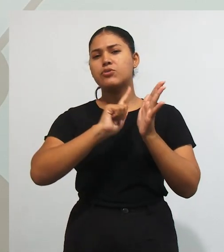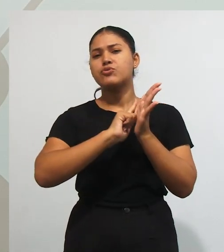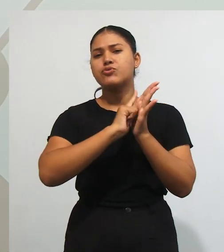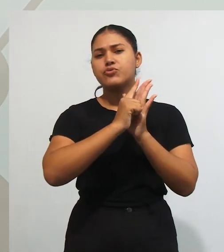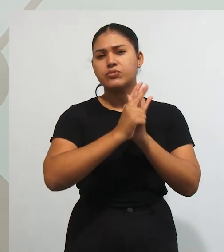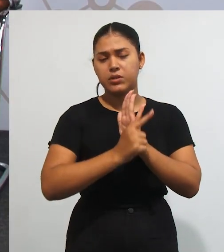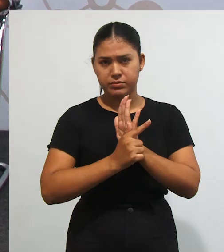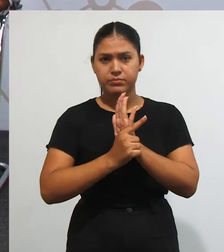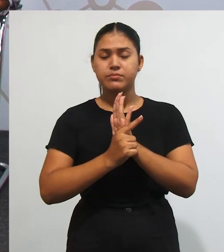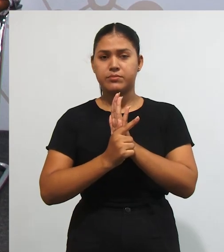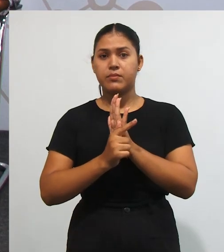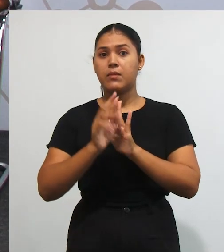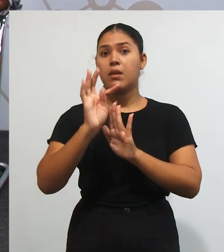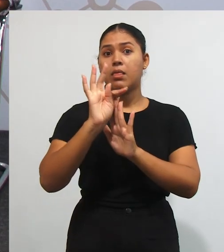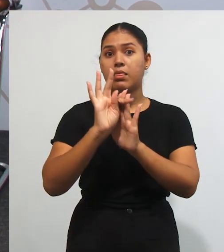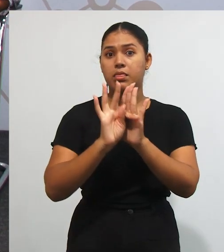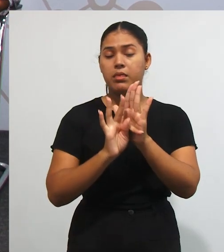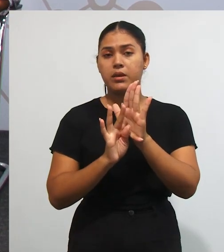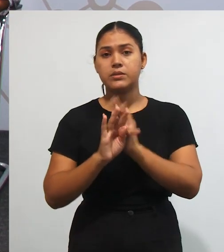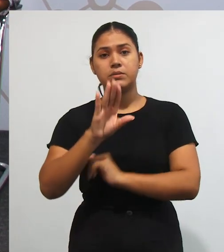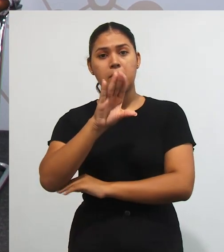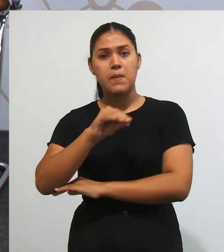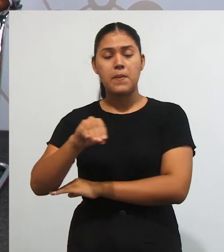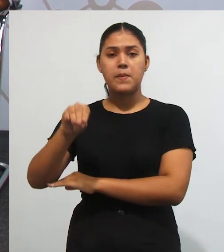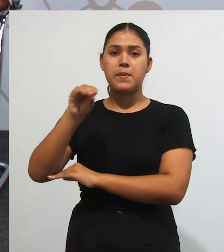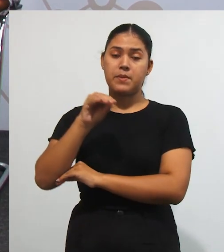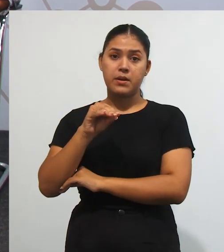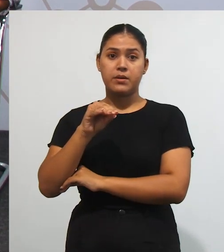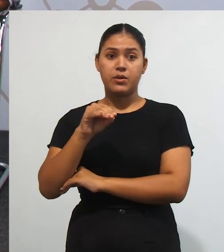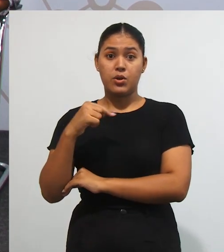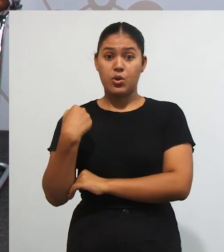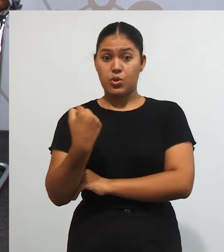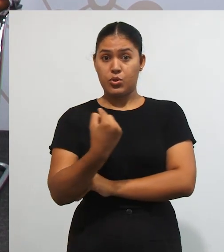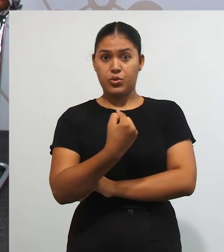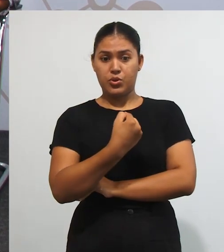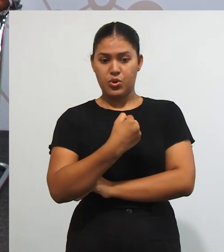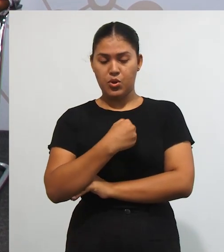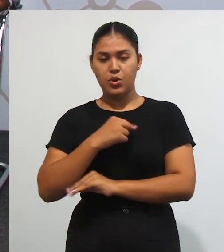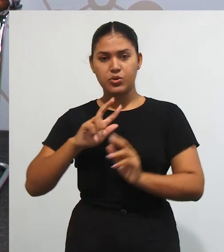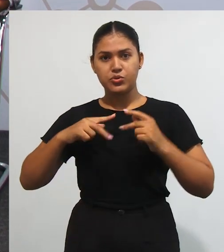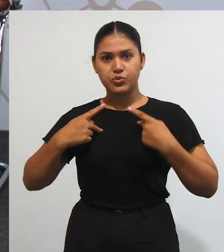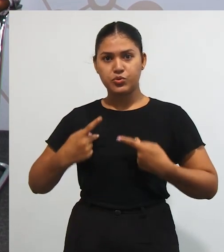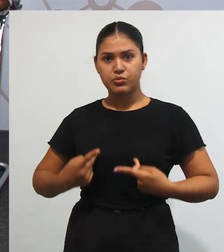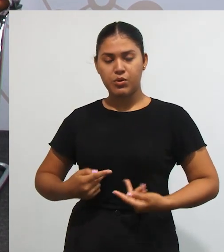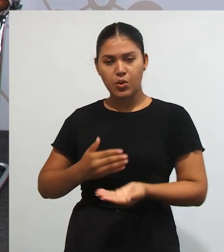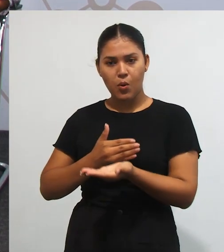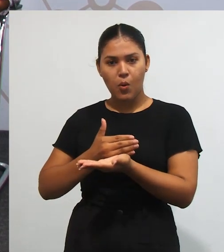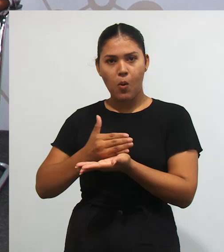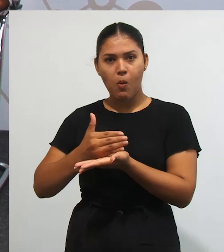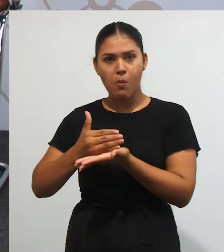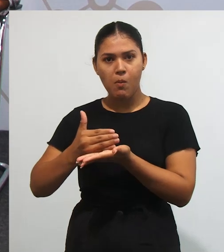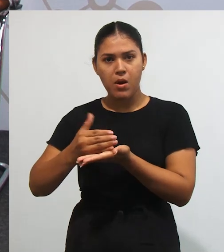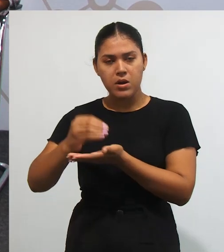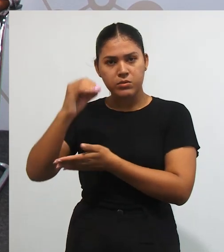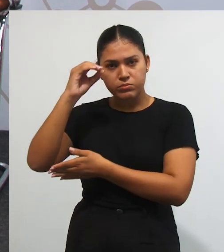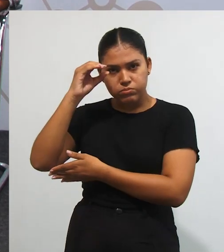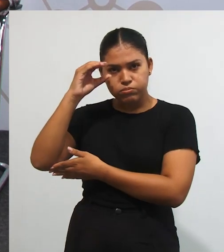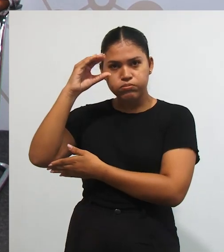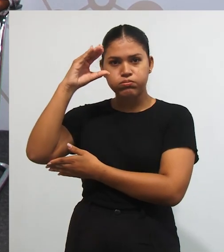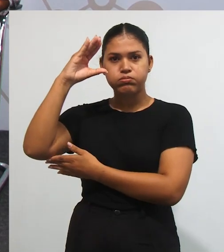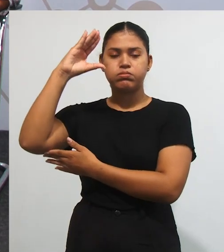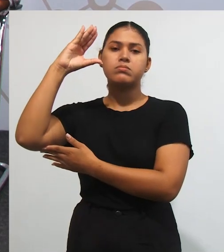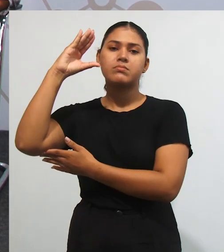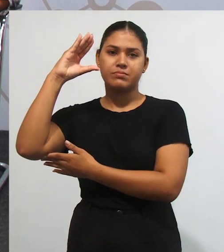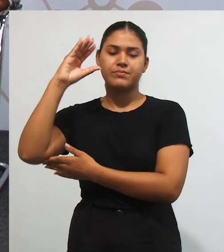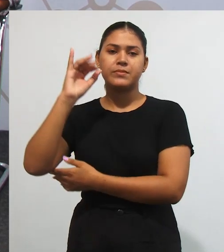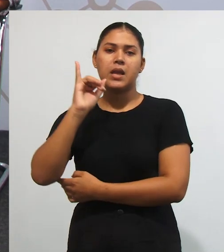esses enunciados, expressando ou não, nós vamos nos constituindo, né? Vamos citar